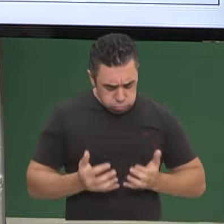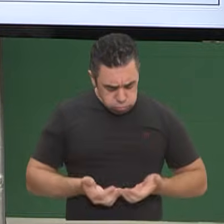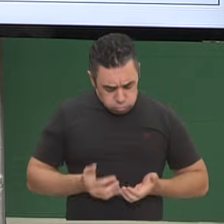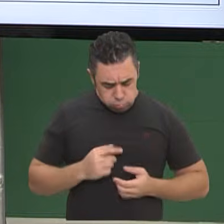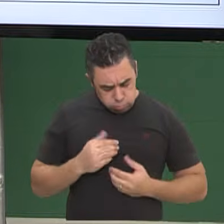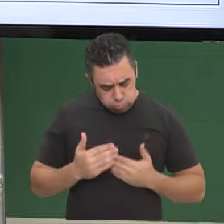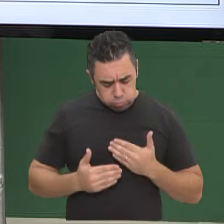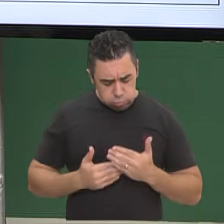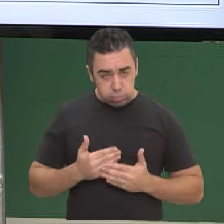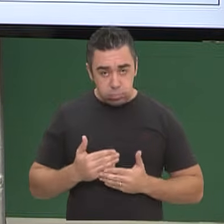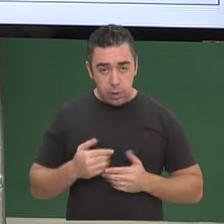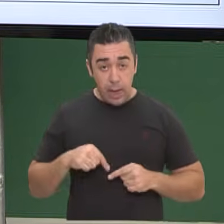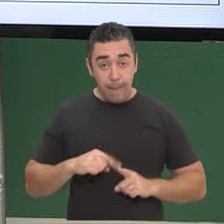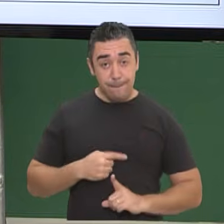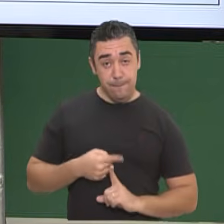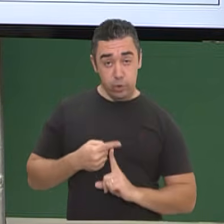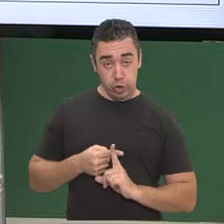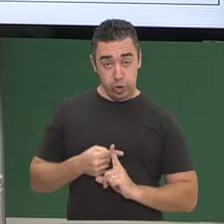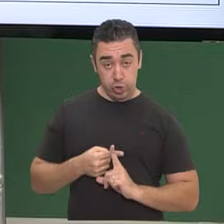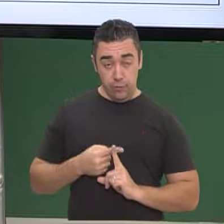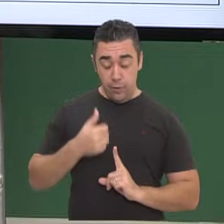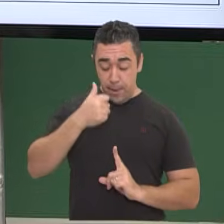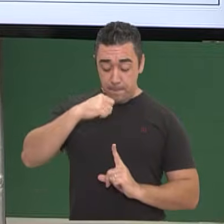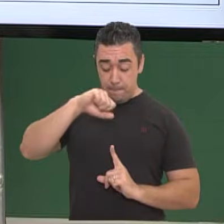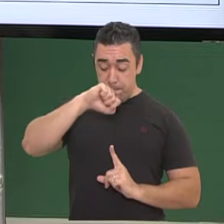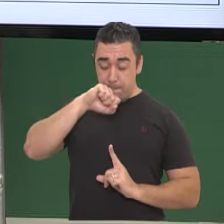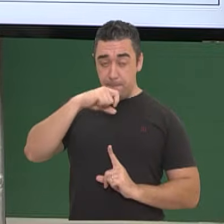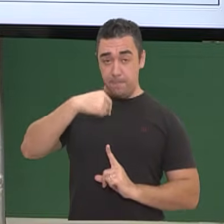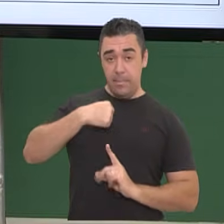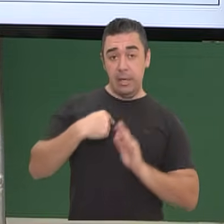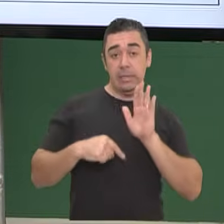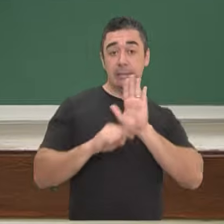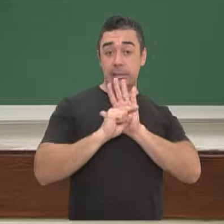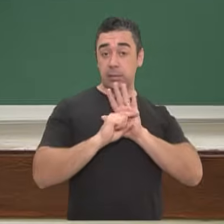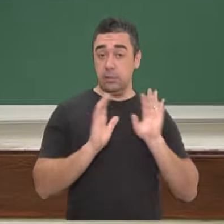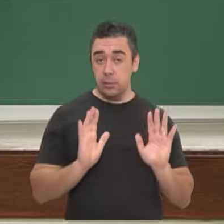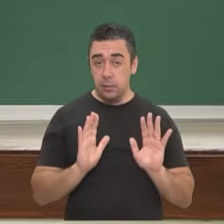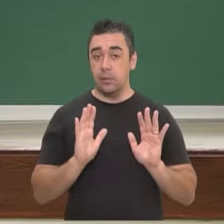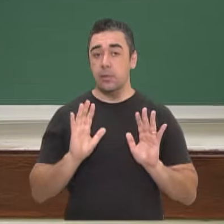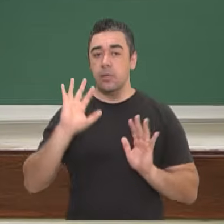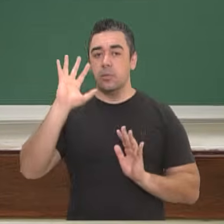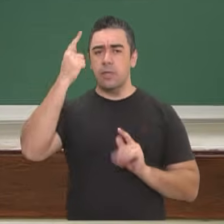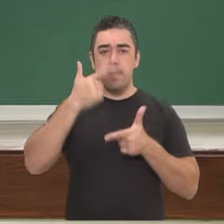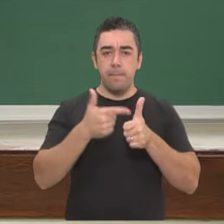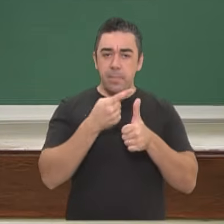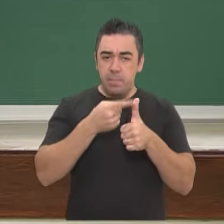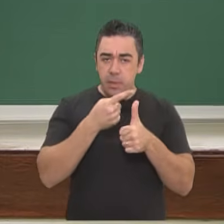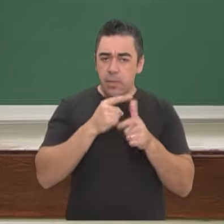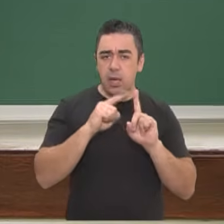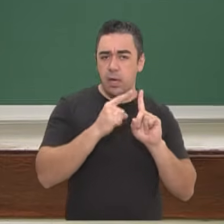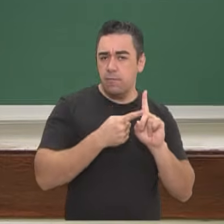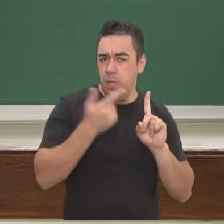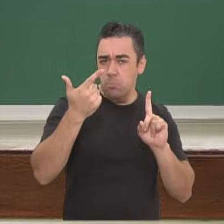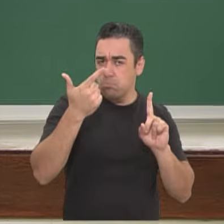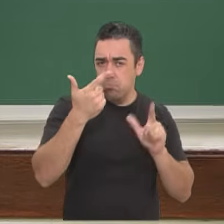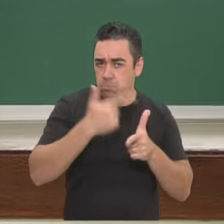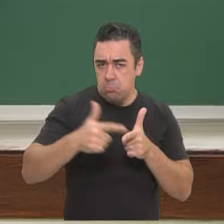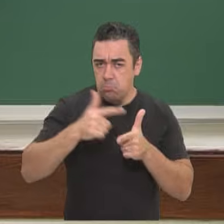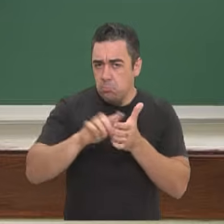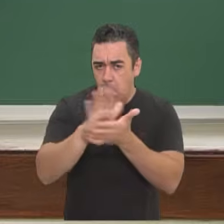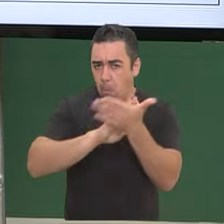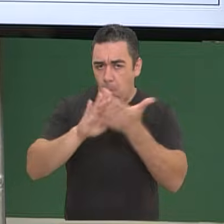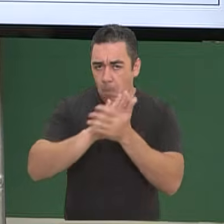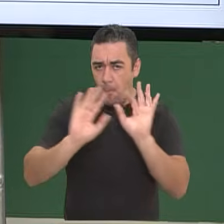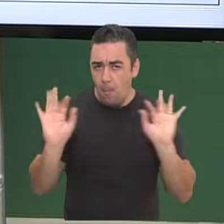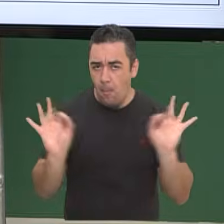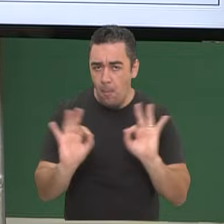RH positivo e a mãe é RH negativo. Durante a primeira gestação, a primeira gravidez, não tem problema nenhum.